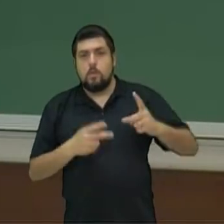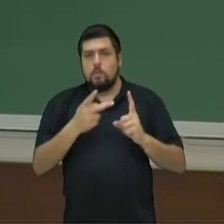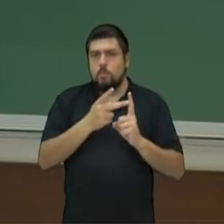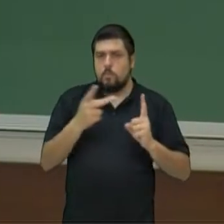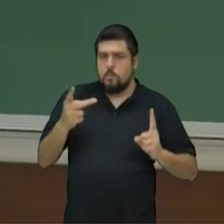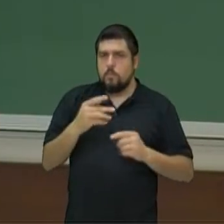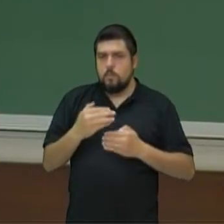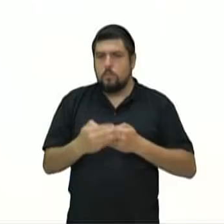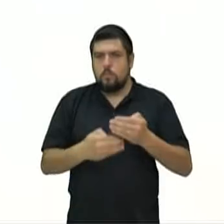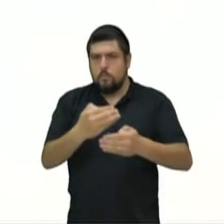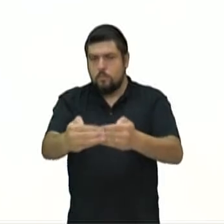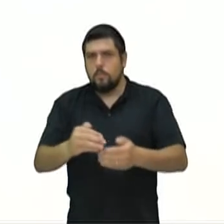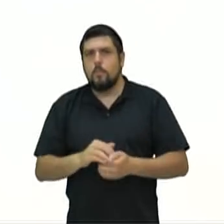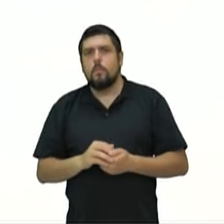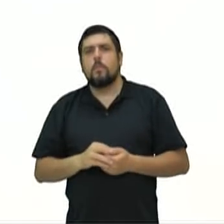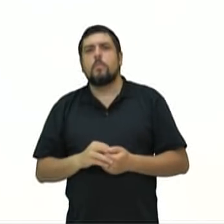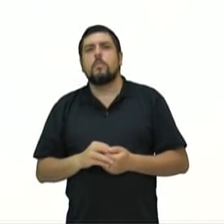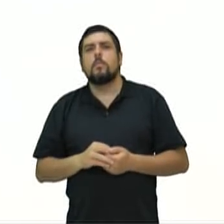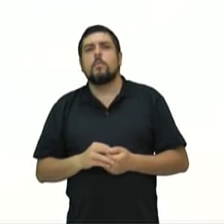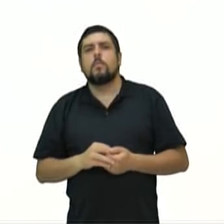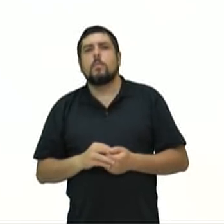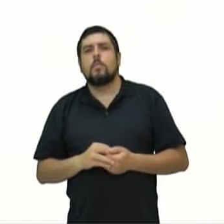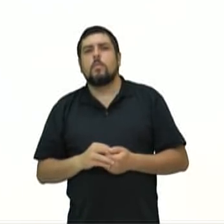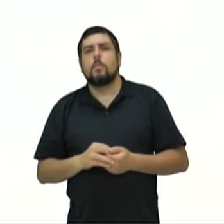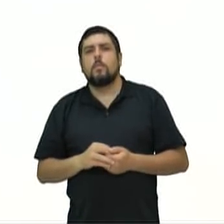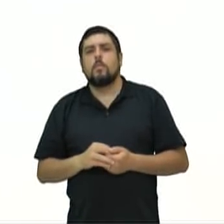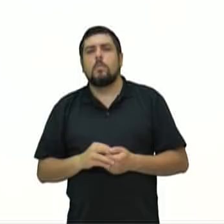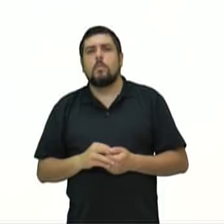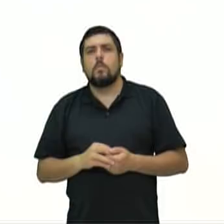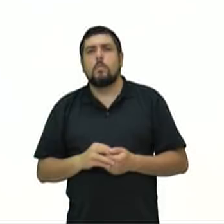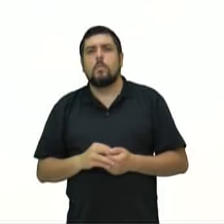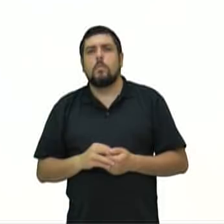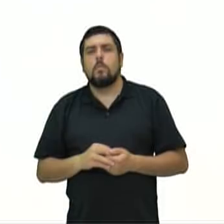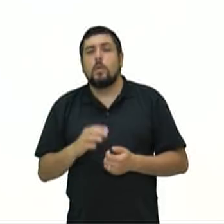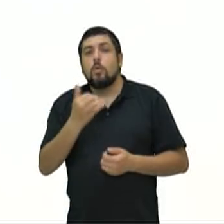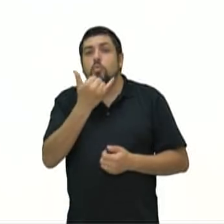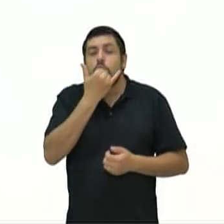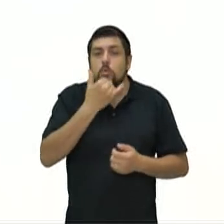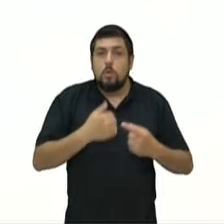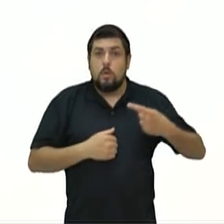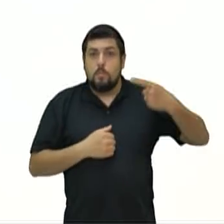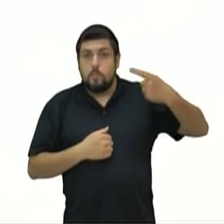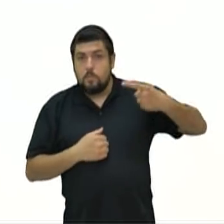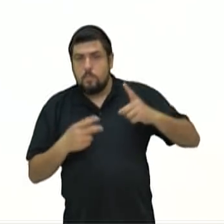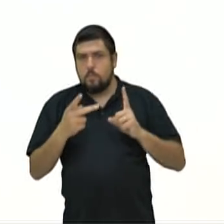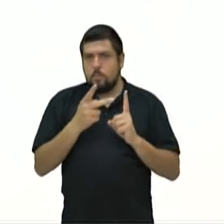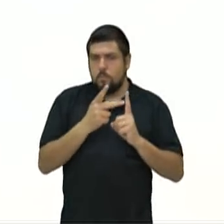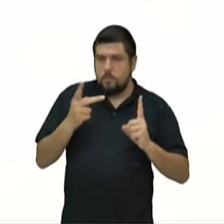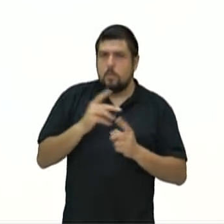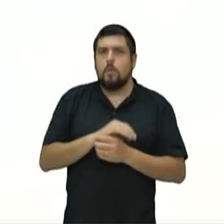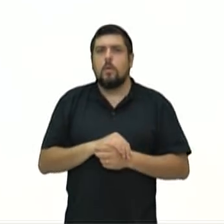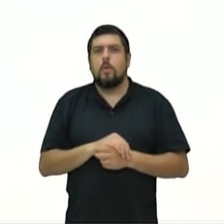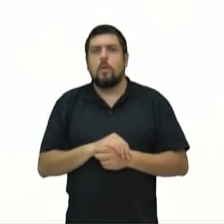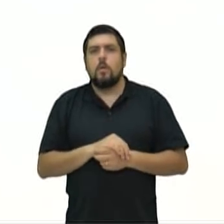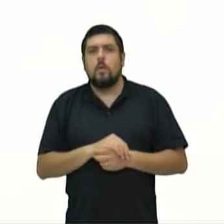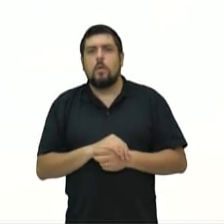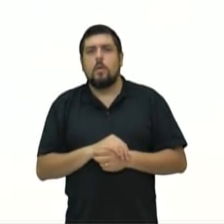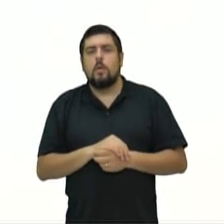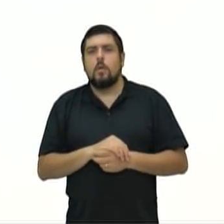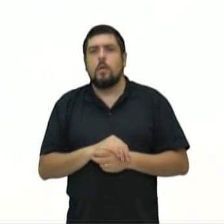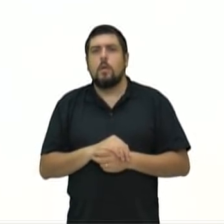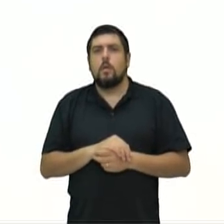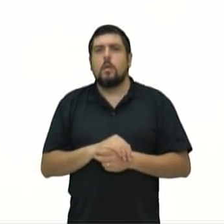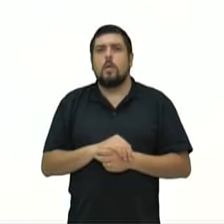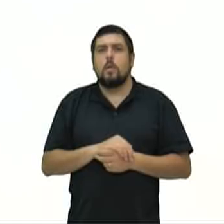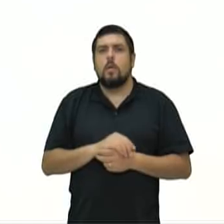desenvolvimento, ok? Para os que condenam, eu estou no primeiro parágrafo ainda, né? Para os que condenam o hábito... Aqui